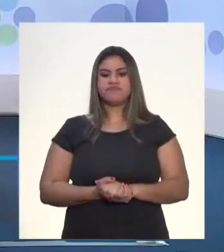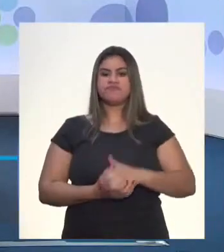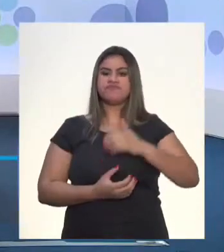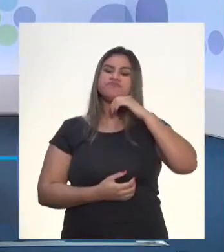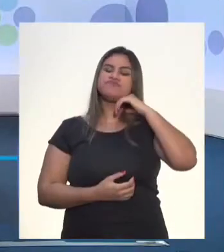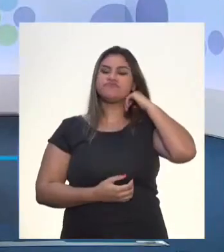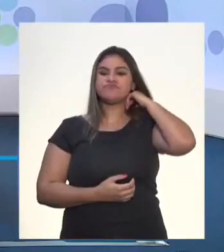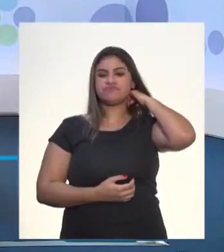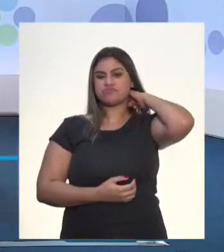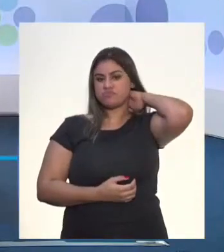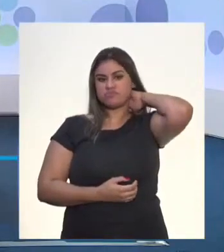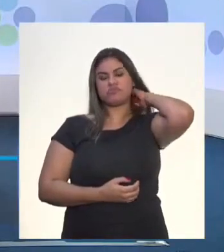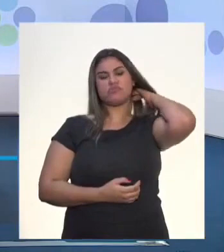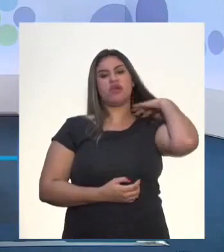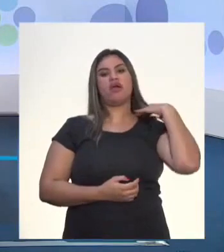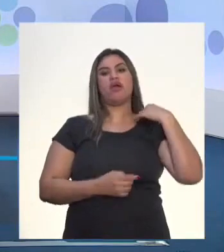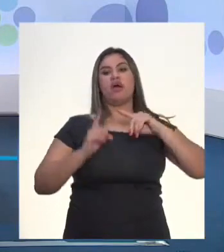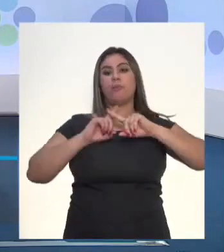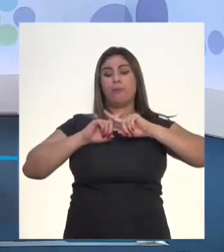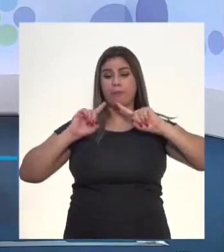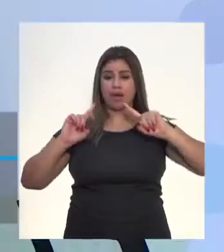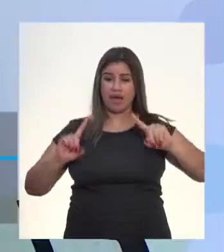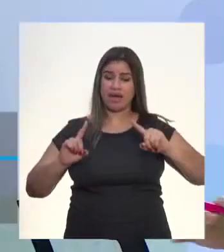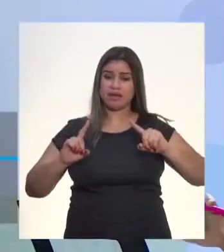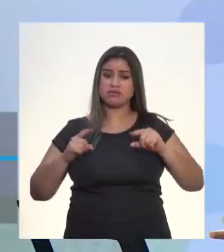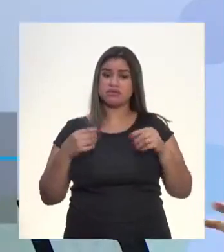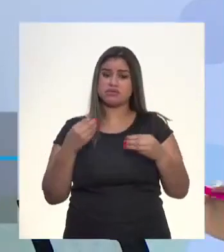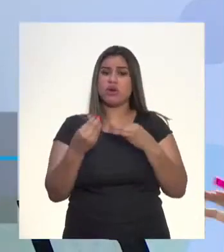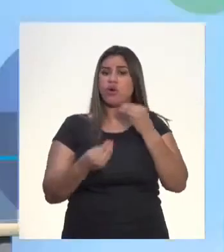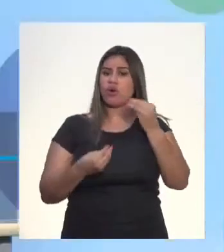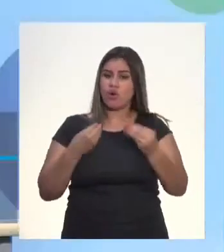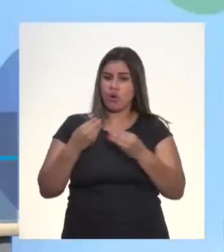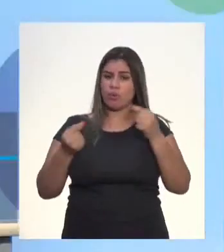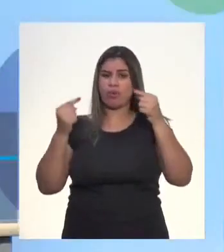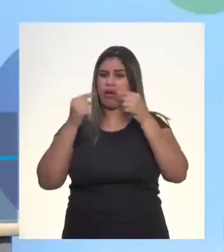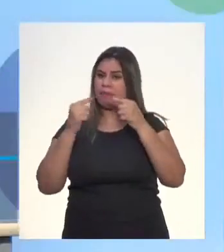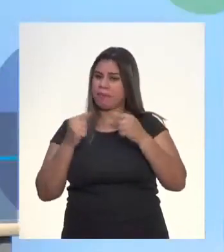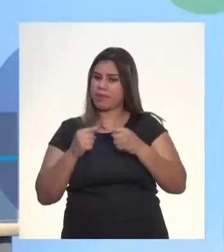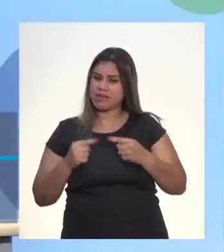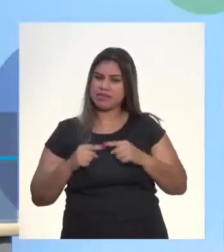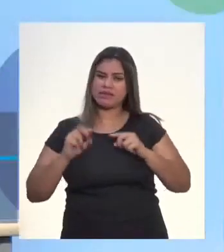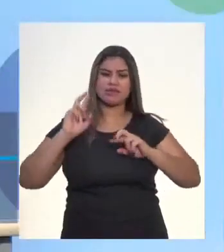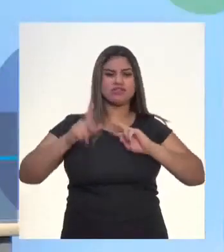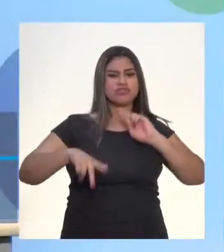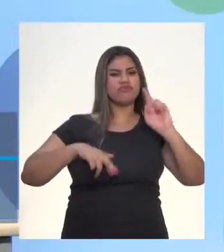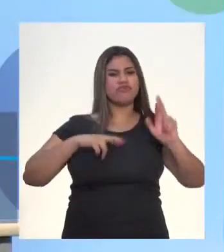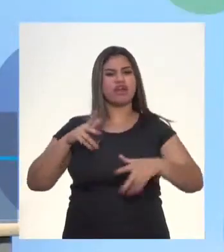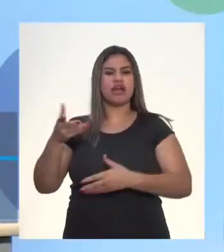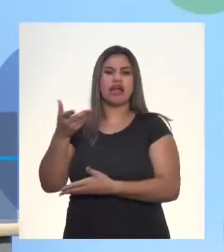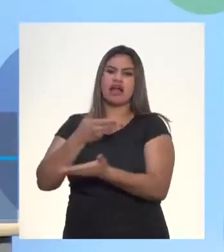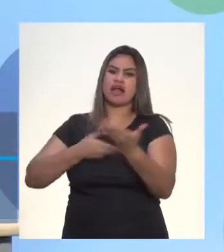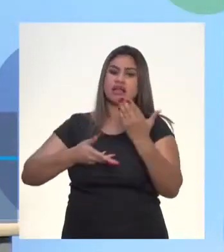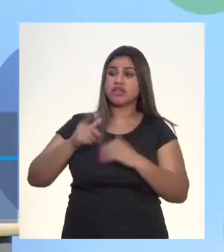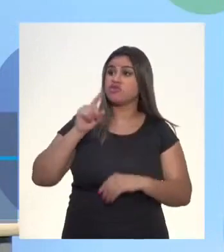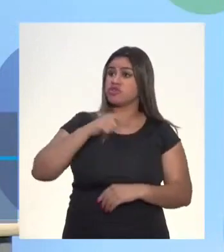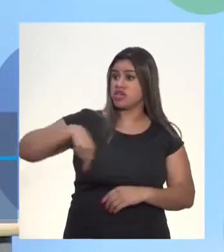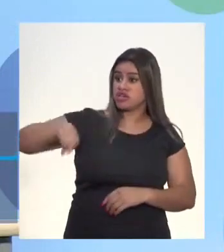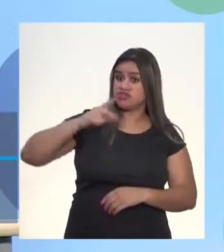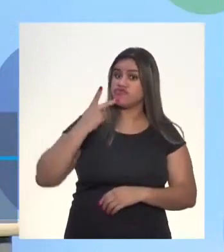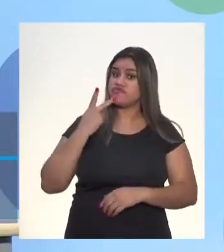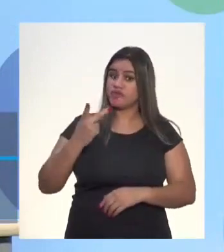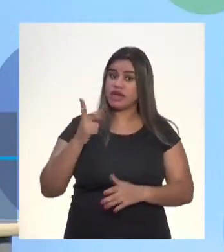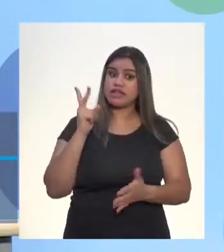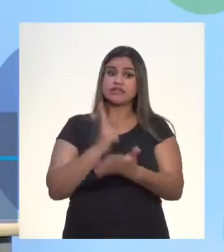mesmo tempo, essa assimetria, ela está presente nas diferenças, nas relações. E uma coisa que a gente sempre fala é que a gente não